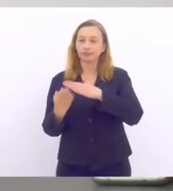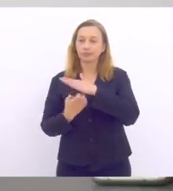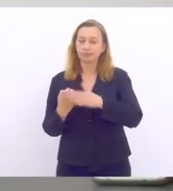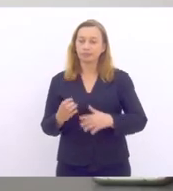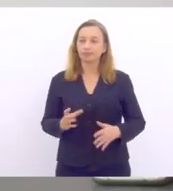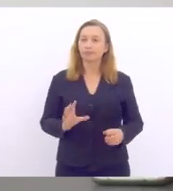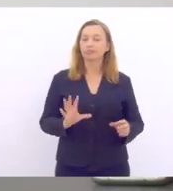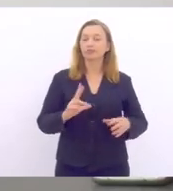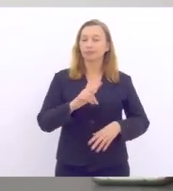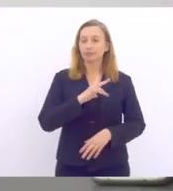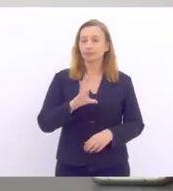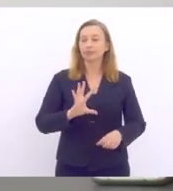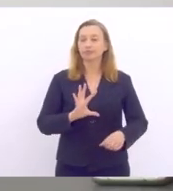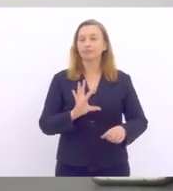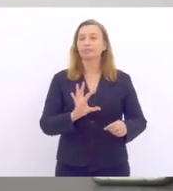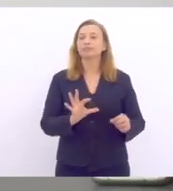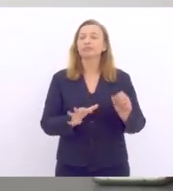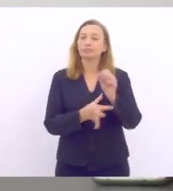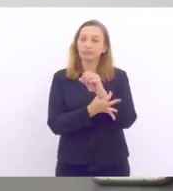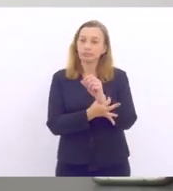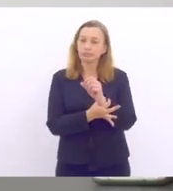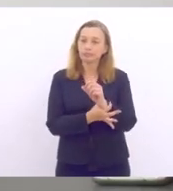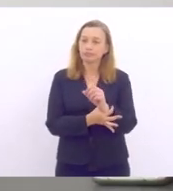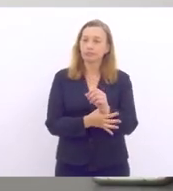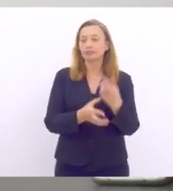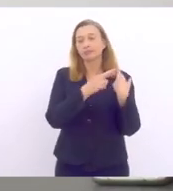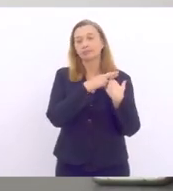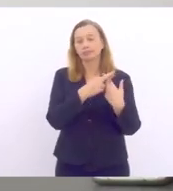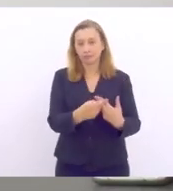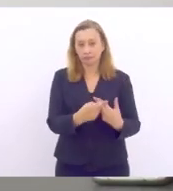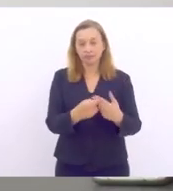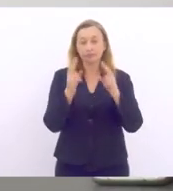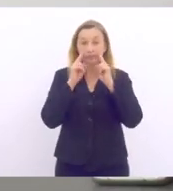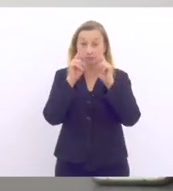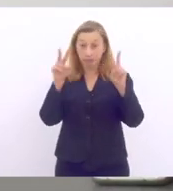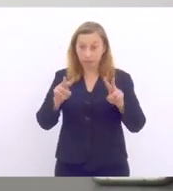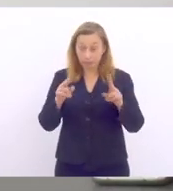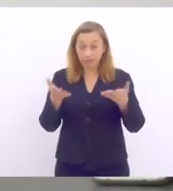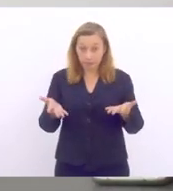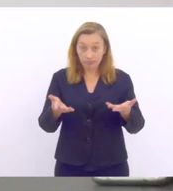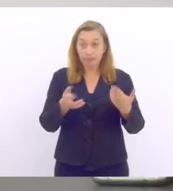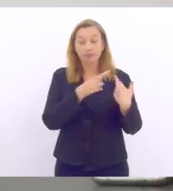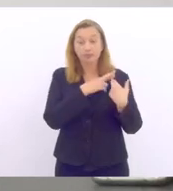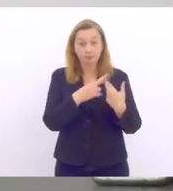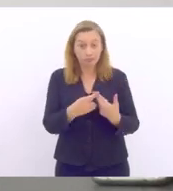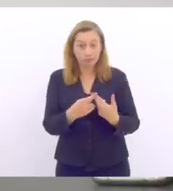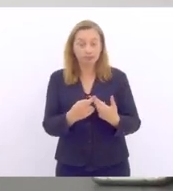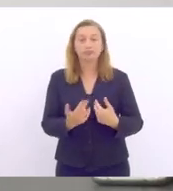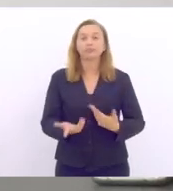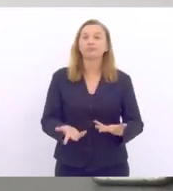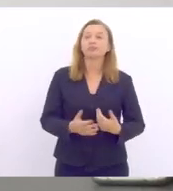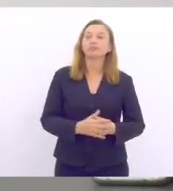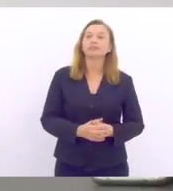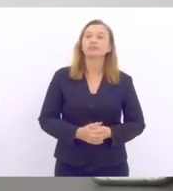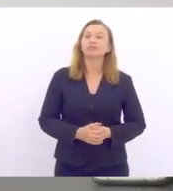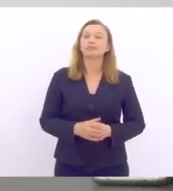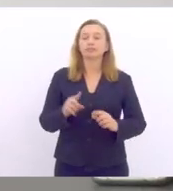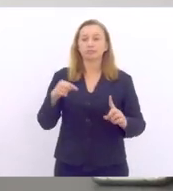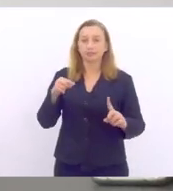segurança, privada dentro do estádio, a responsabilidade por essa lesão. E a responsabilidade prevista no Estatuto do Torcedor é